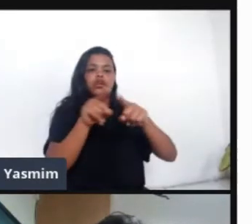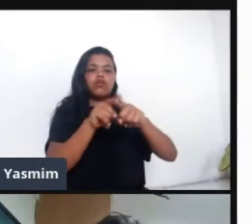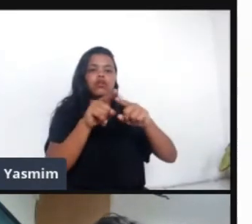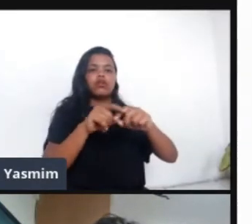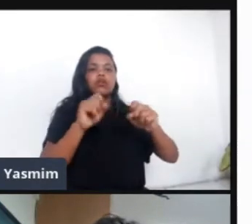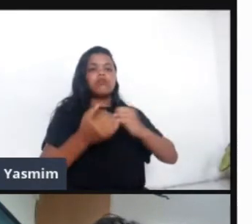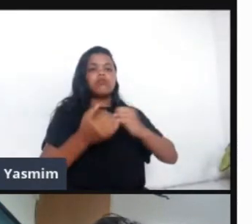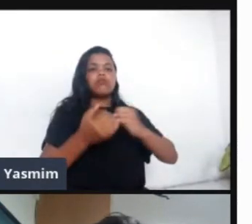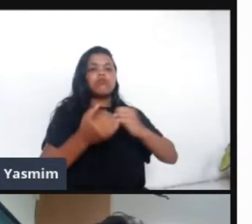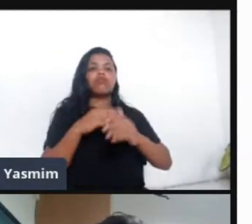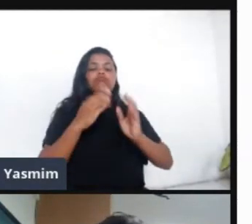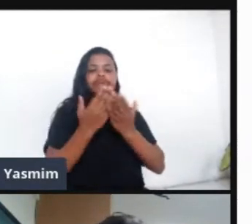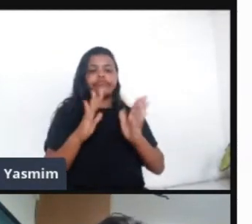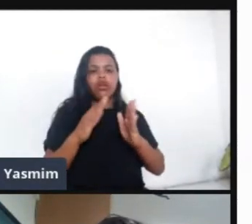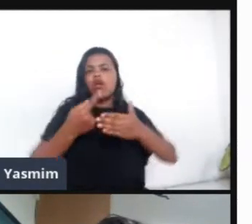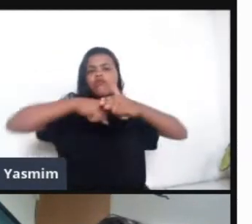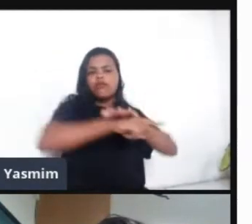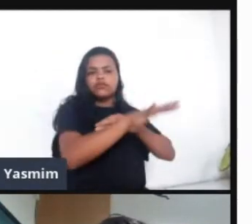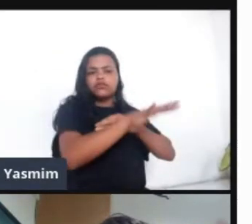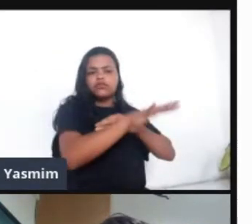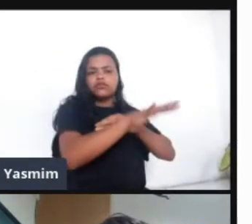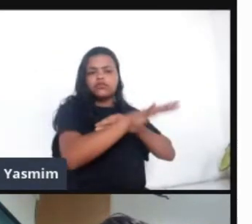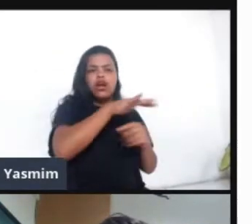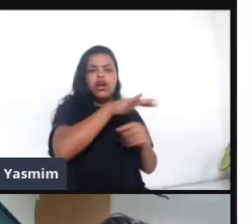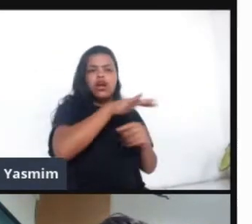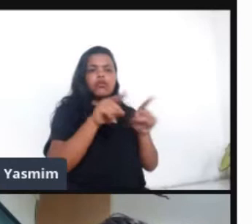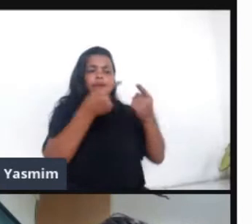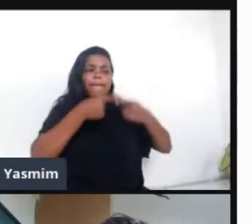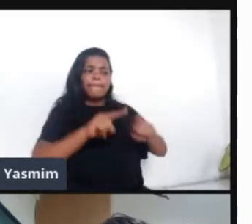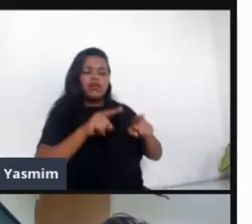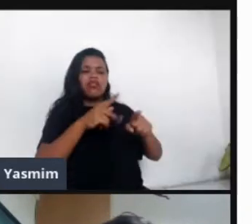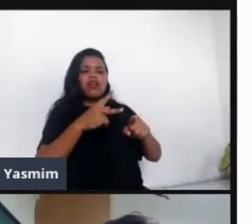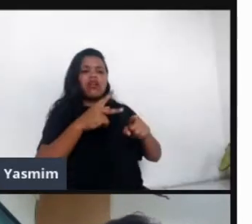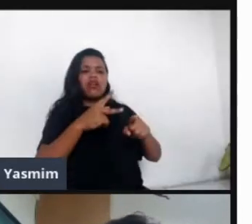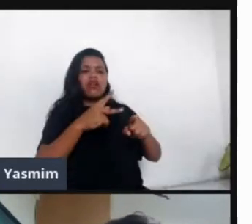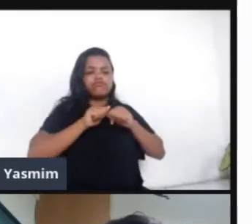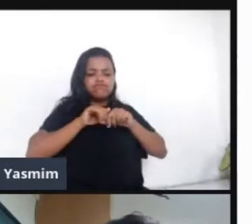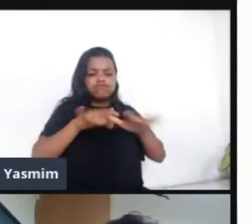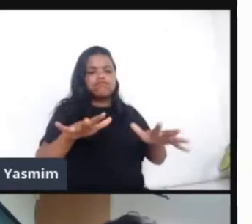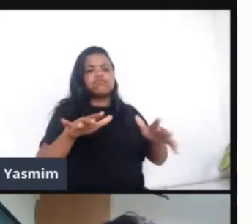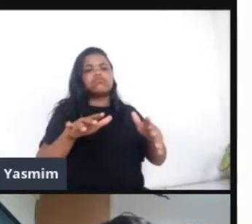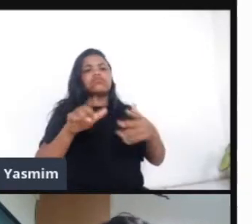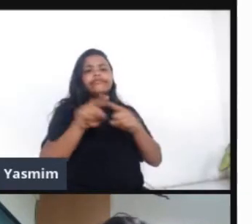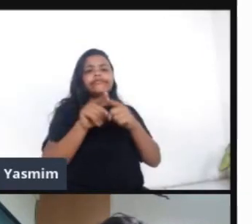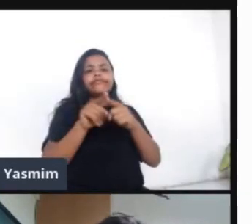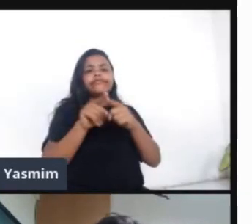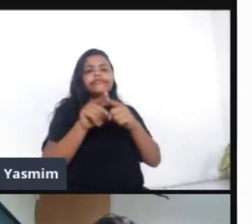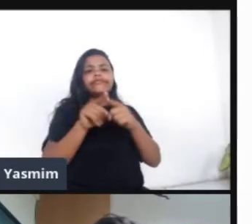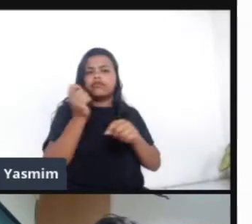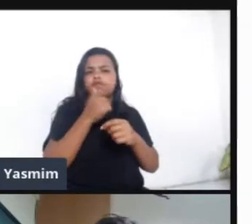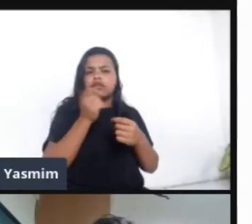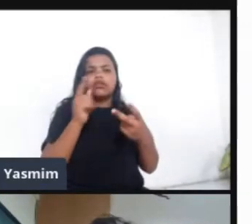sobre esses fármacos que impedem essa replicação, como o lopinavir, darunavir, o remdesivir, que é o